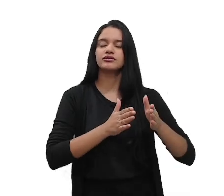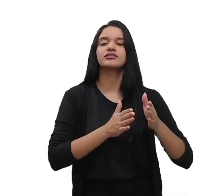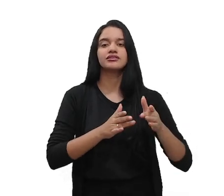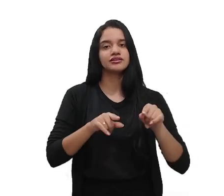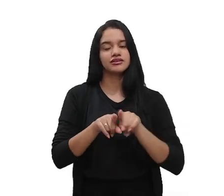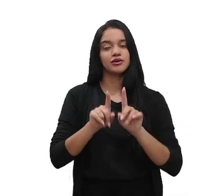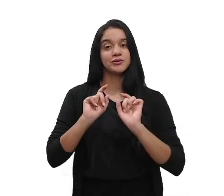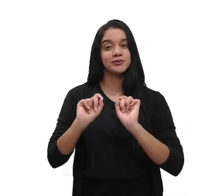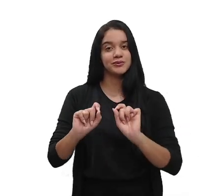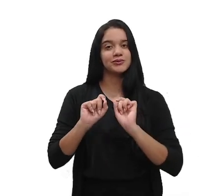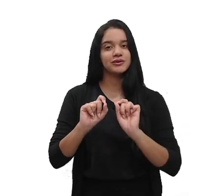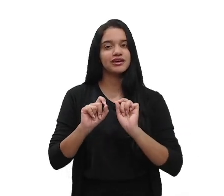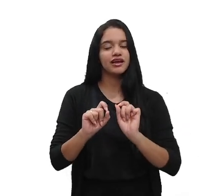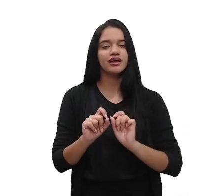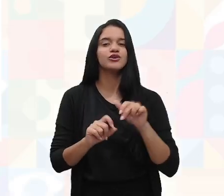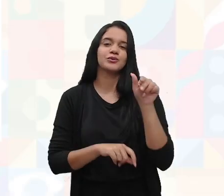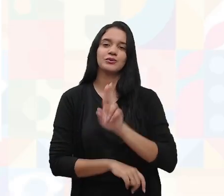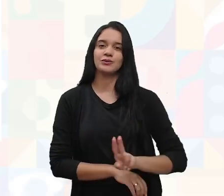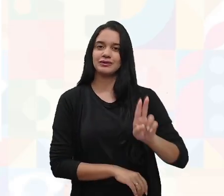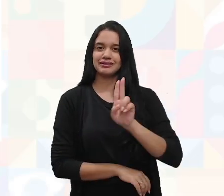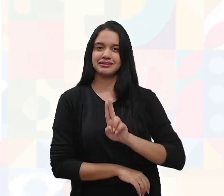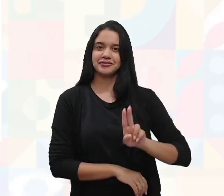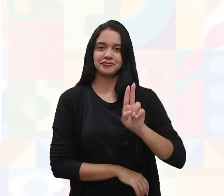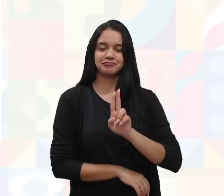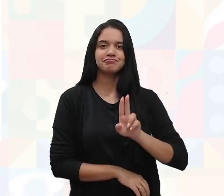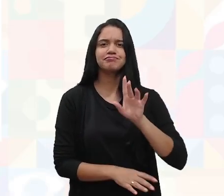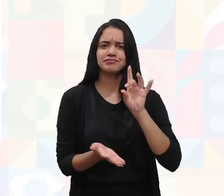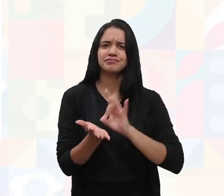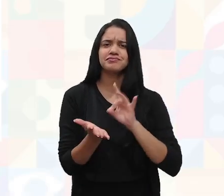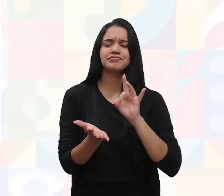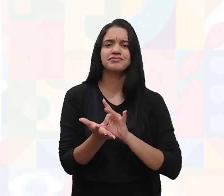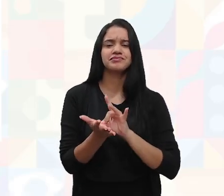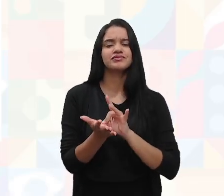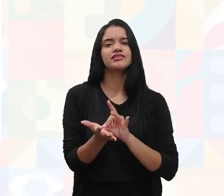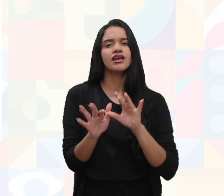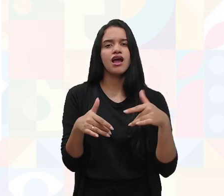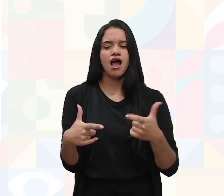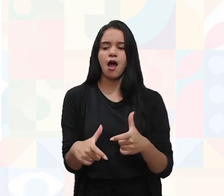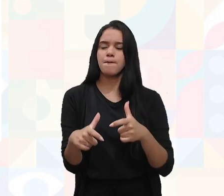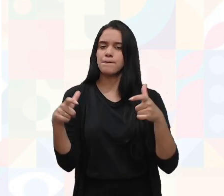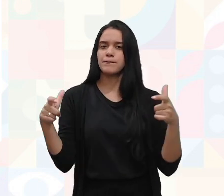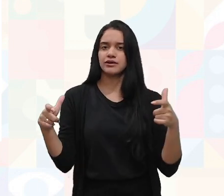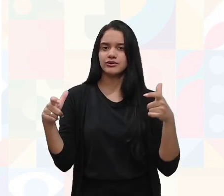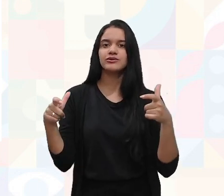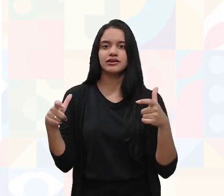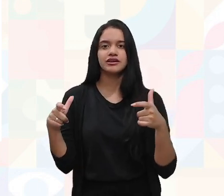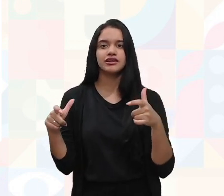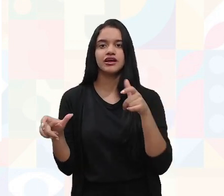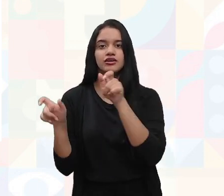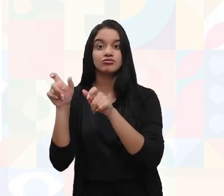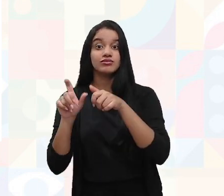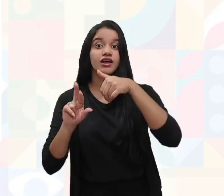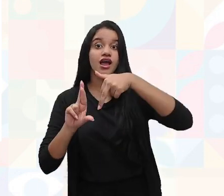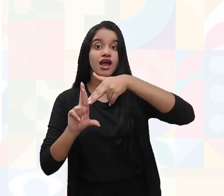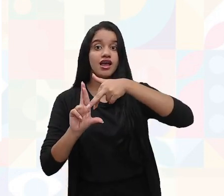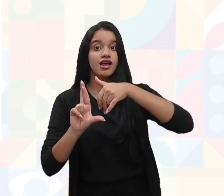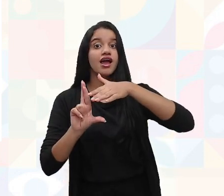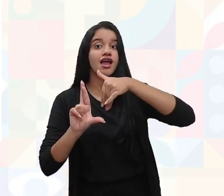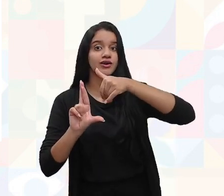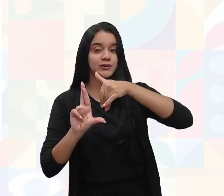é aquela mais utilizada, não é, por a maioria dos recrutadores e recrutadoras. As